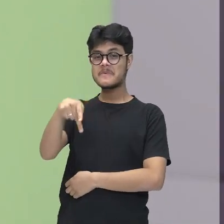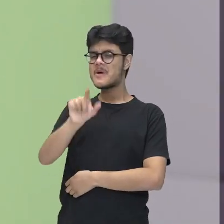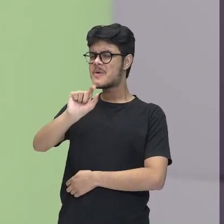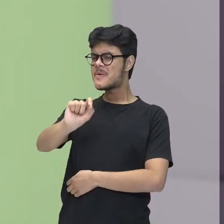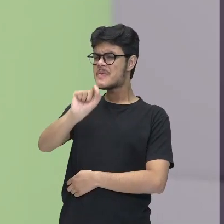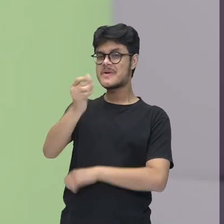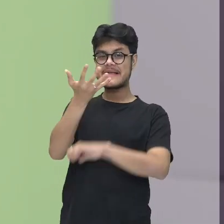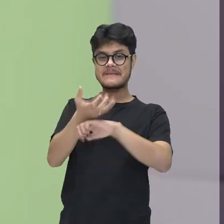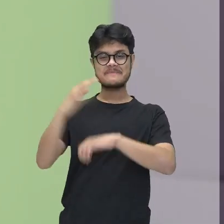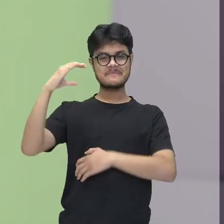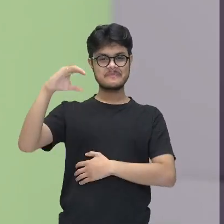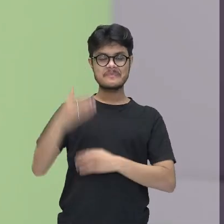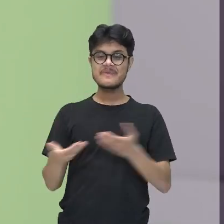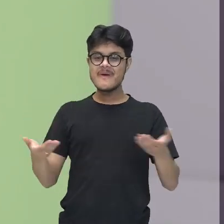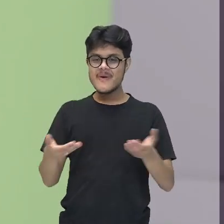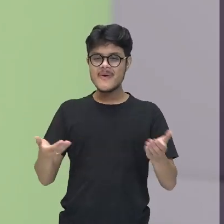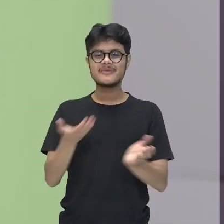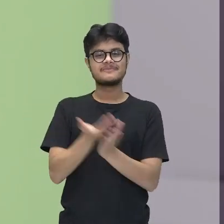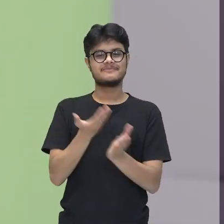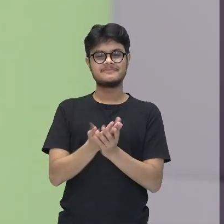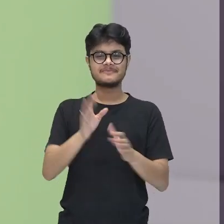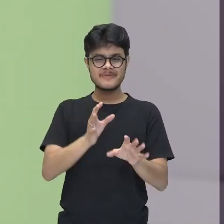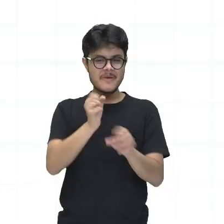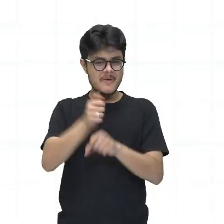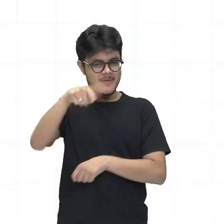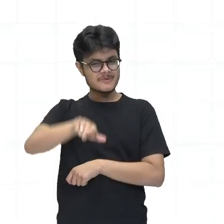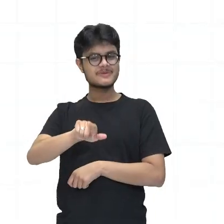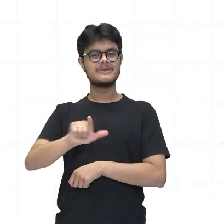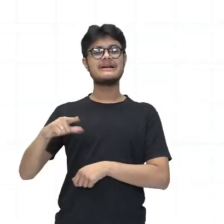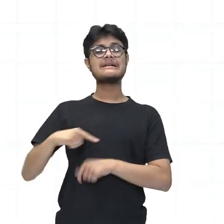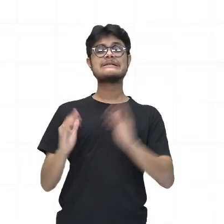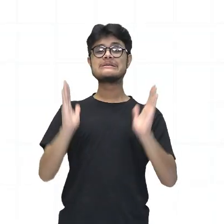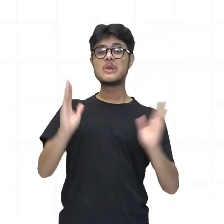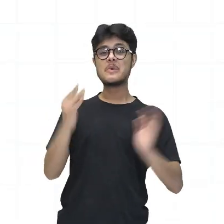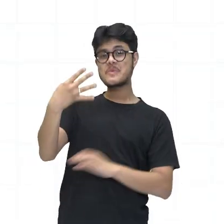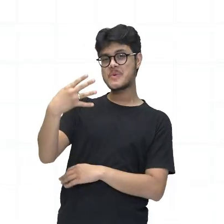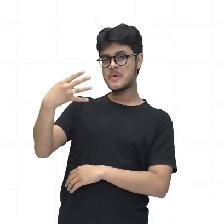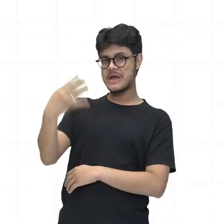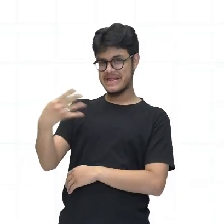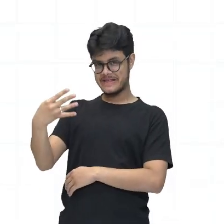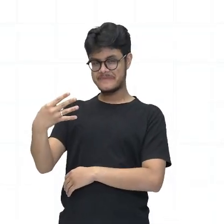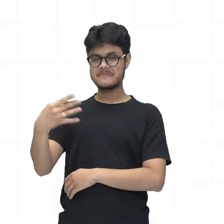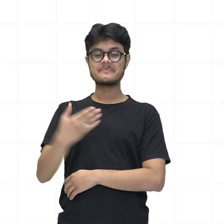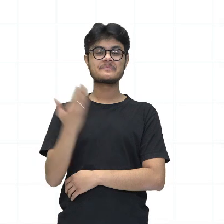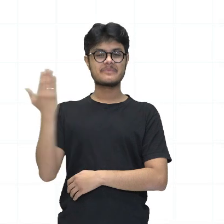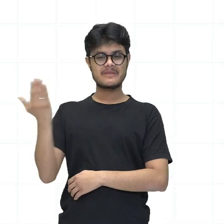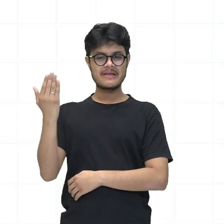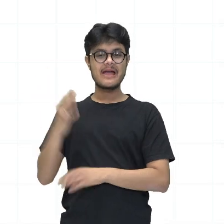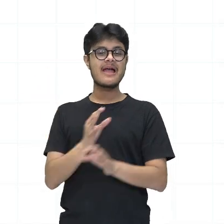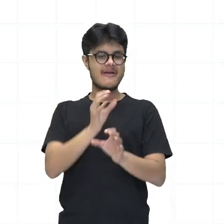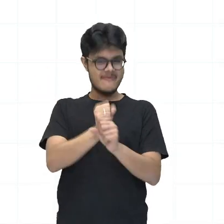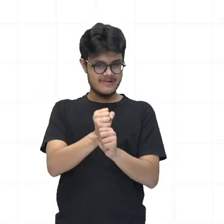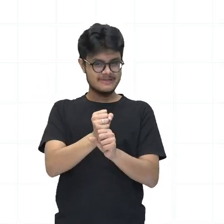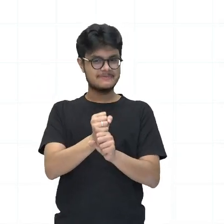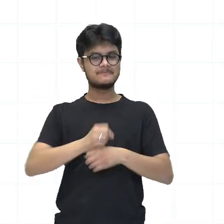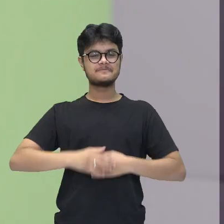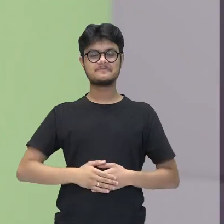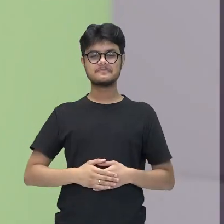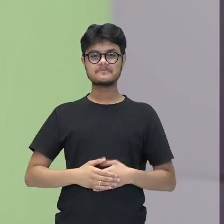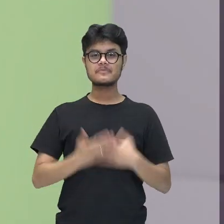Ciências, e estamos aqui para mais uma aula, que é a aula de número 44, Revisão e